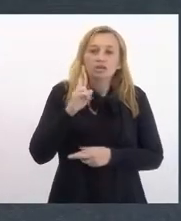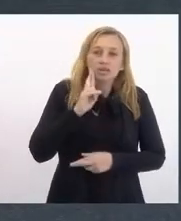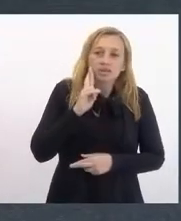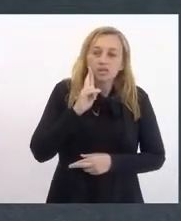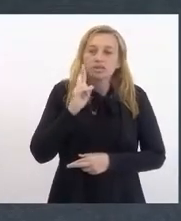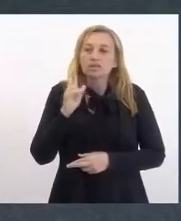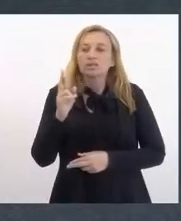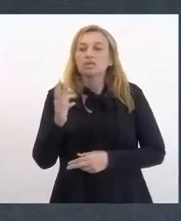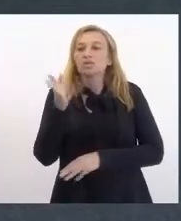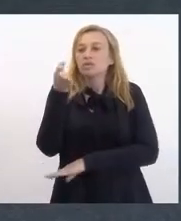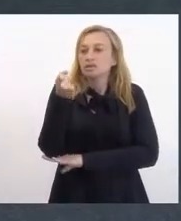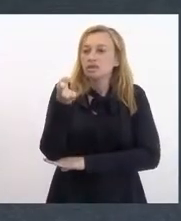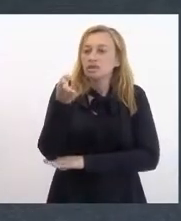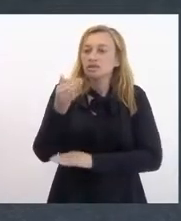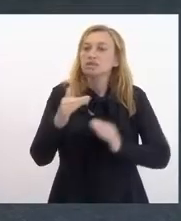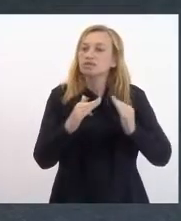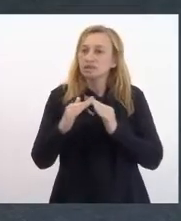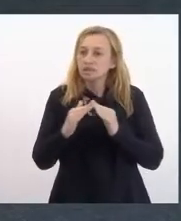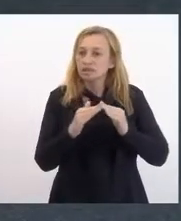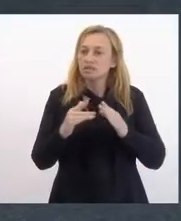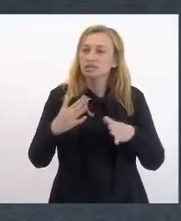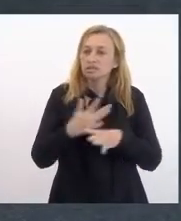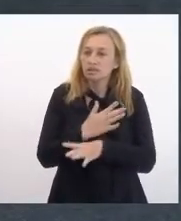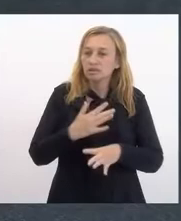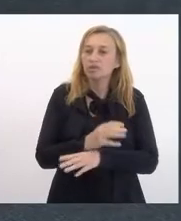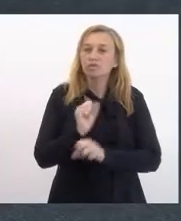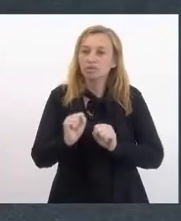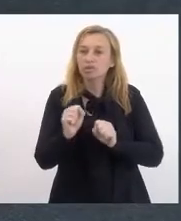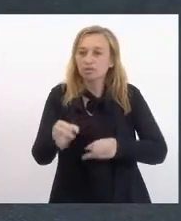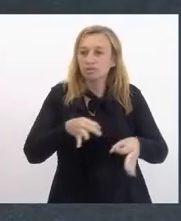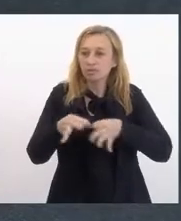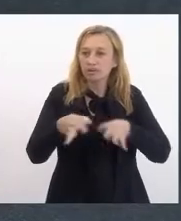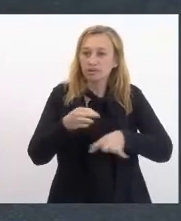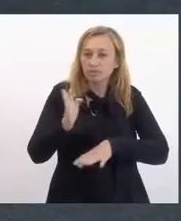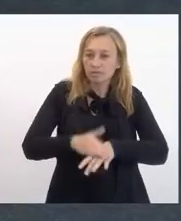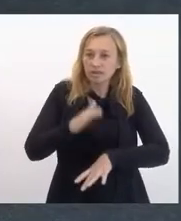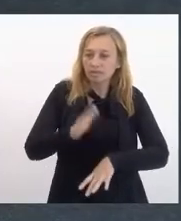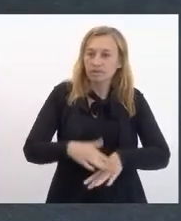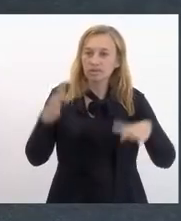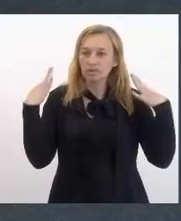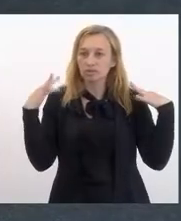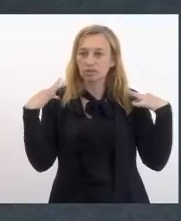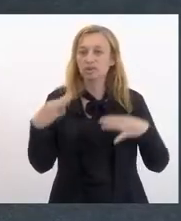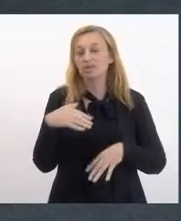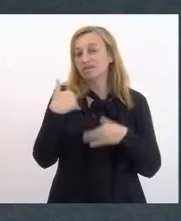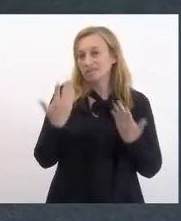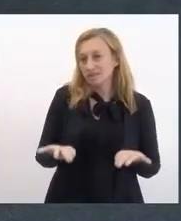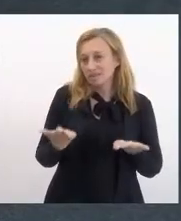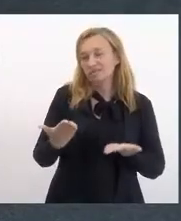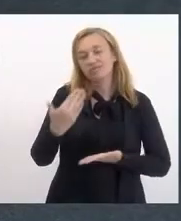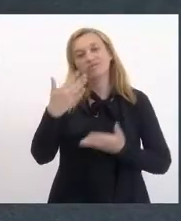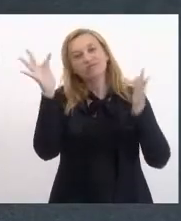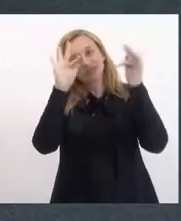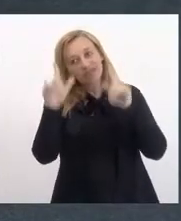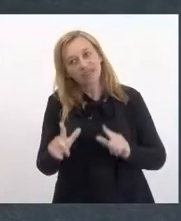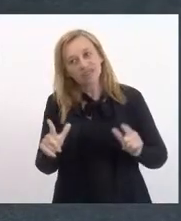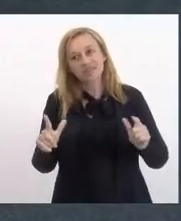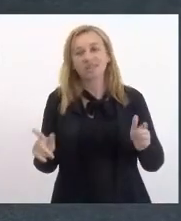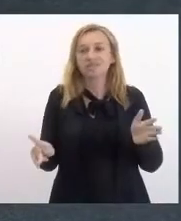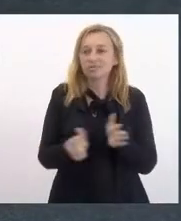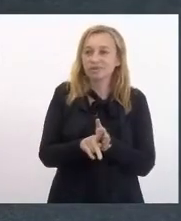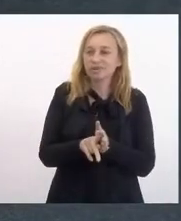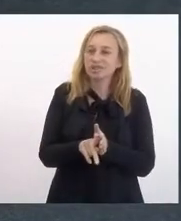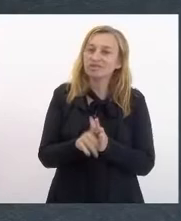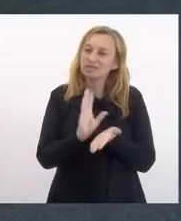próprias cidades vizinhas podem se programar para receber mais e mais turistas. Então, fico muito feliz de estar com esse projeto